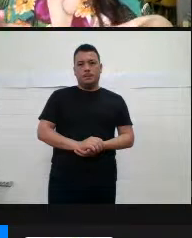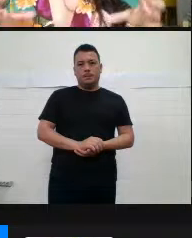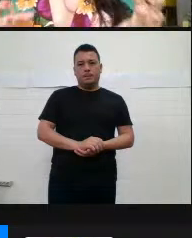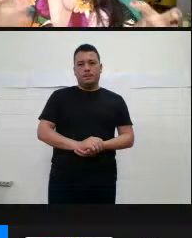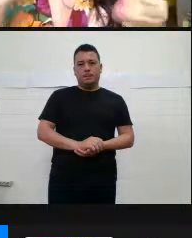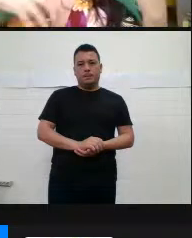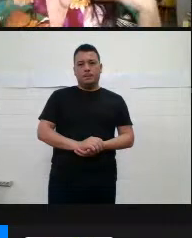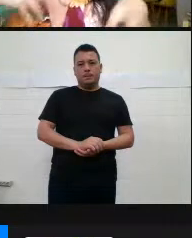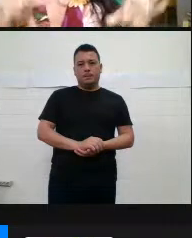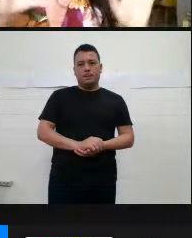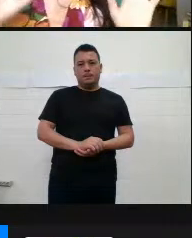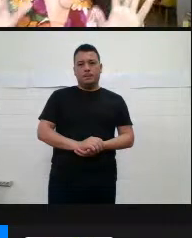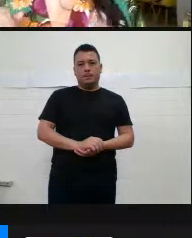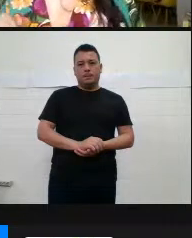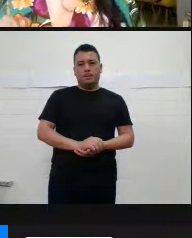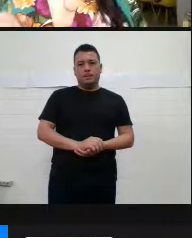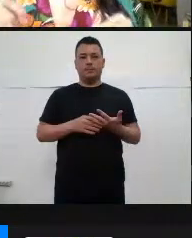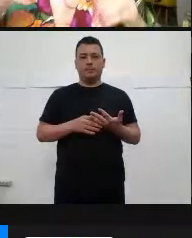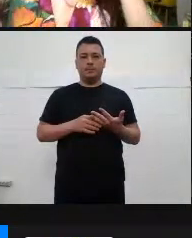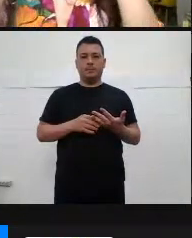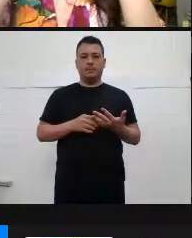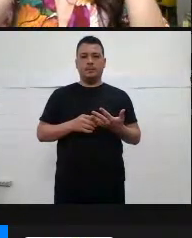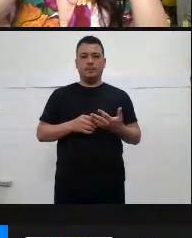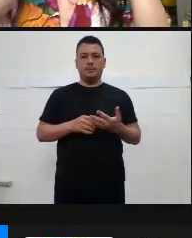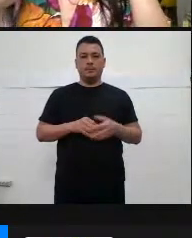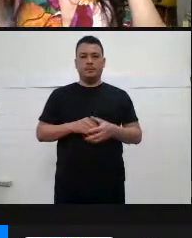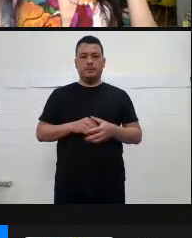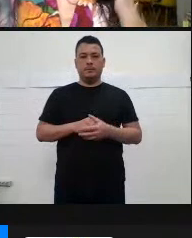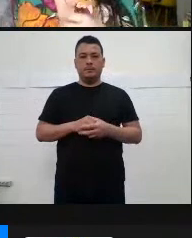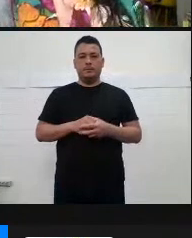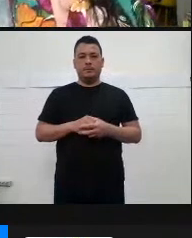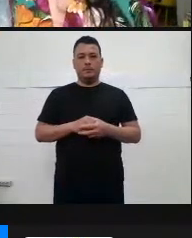perigo, né? A ponto de